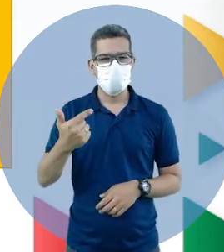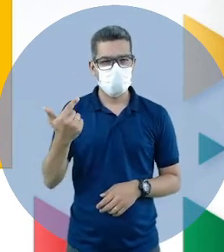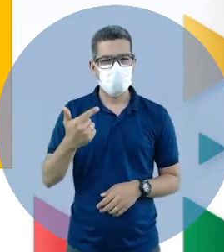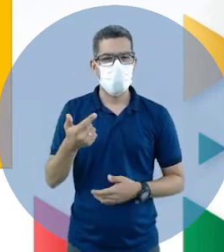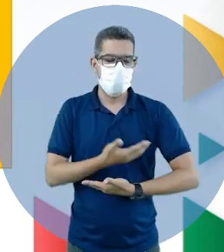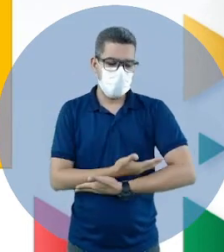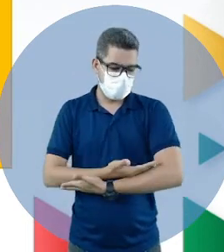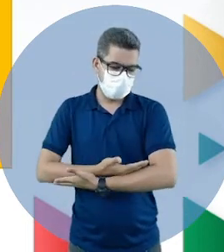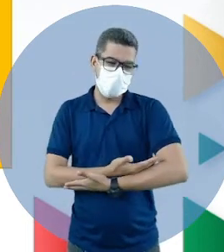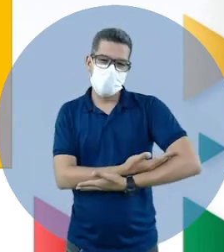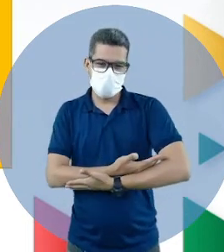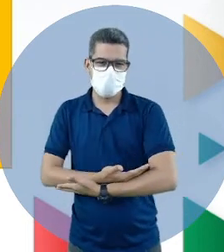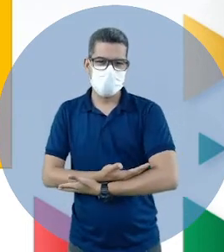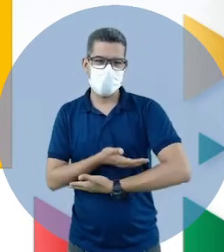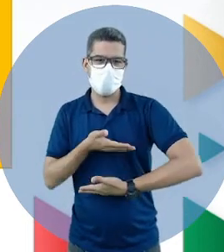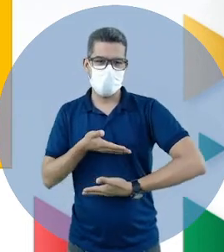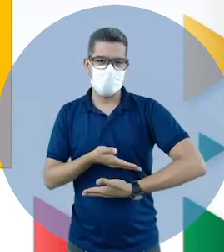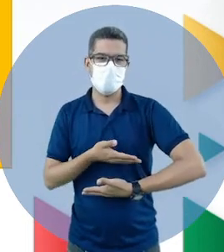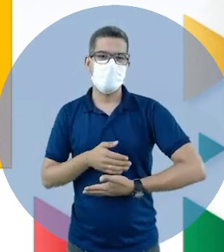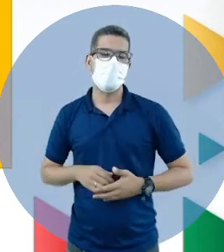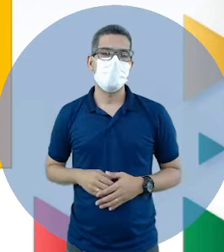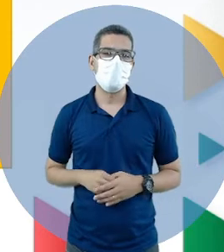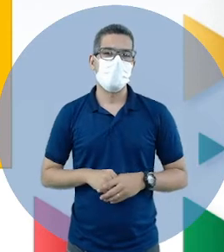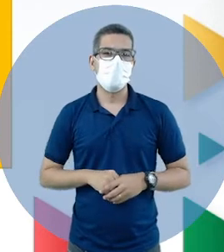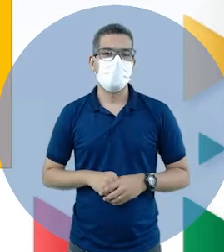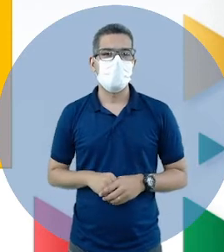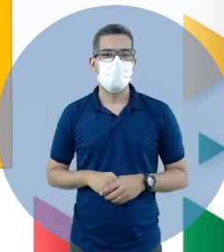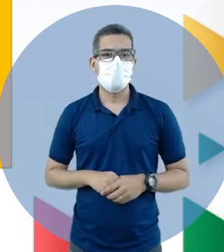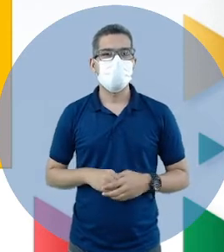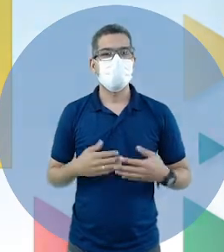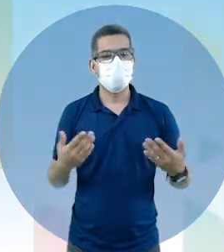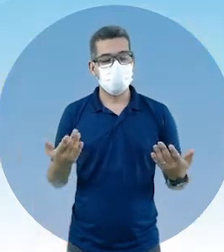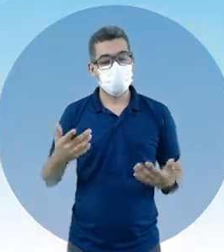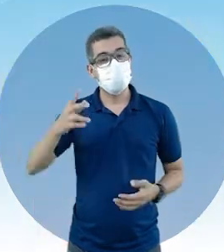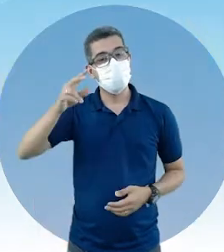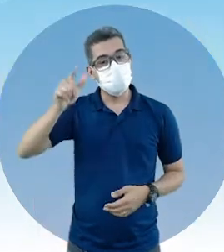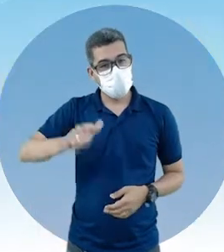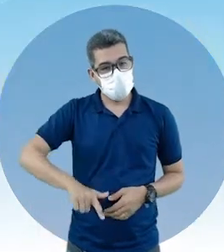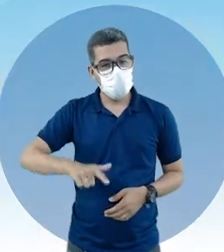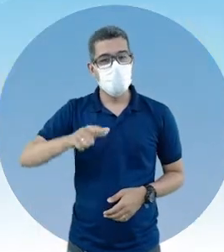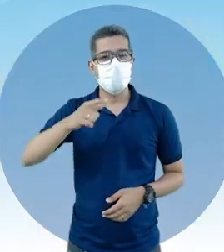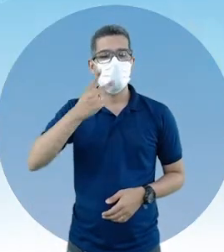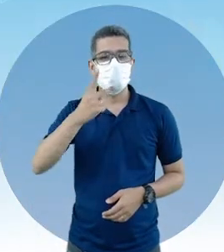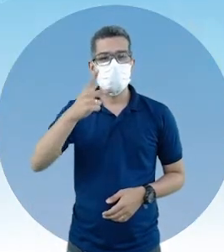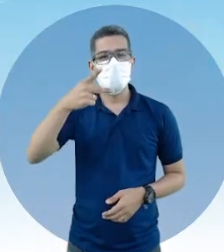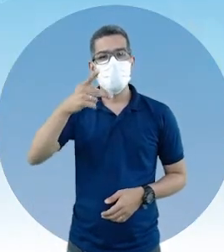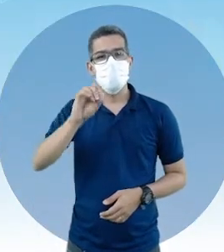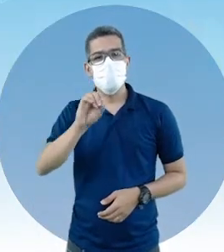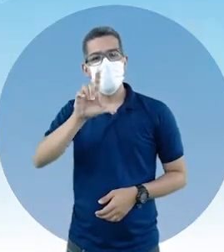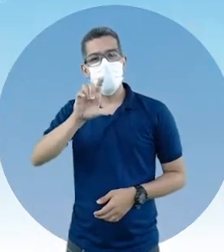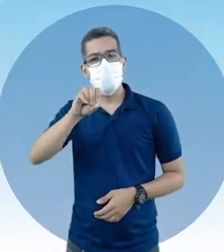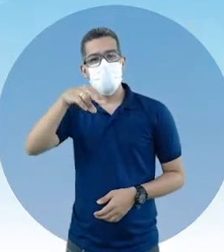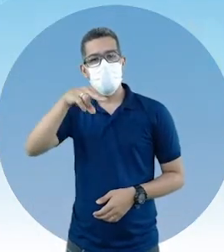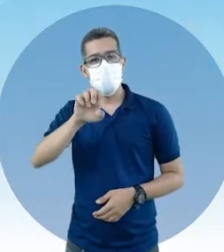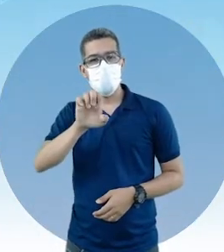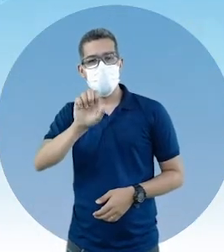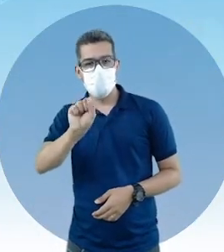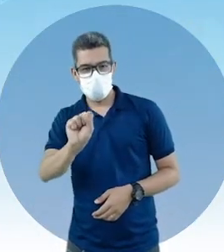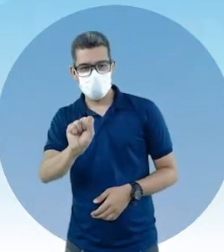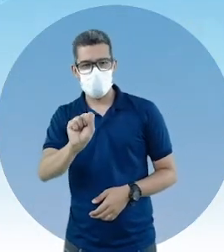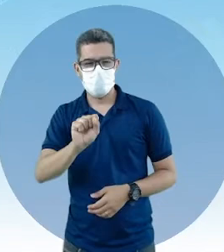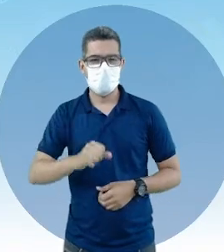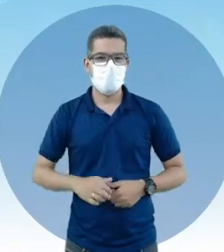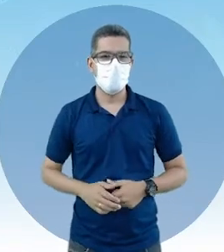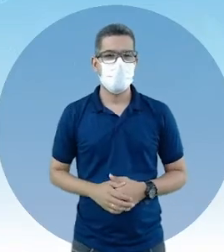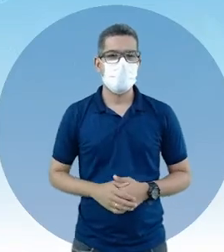bebê. Lembrar mais uma vez, polonês, certo? Então, João Paulo II, de origem polonesa. Vamos